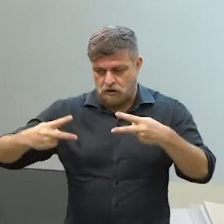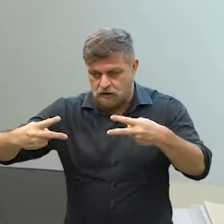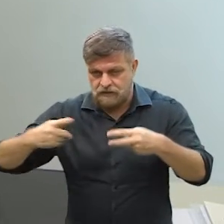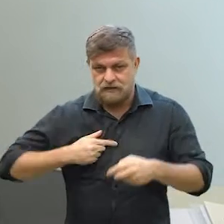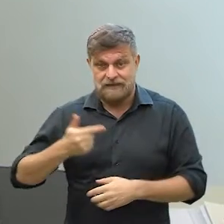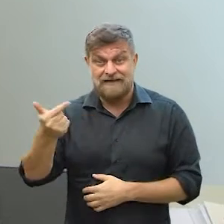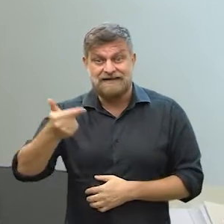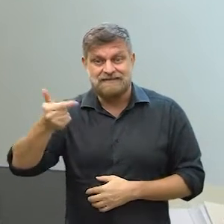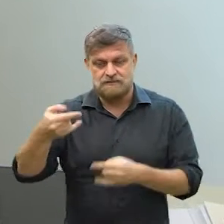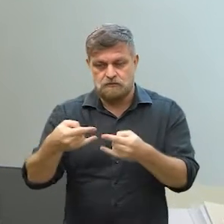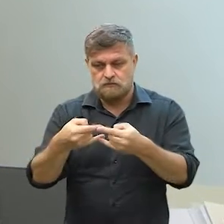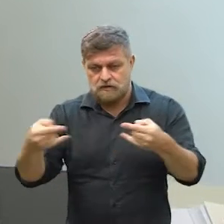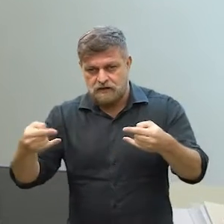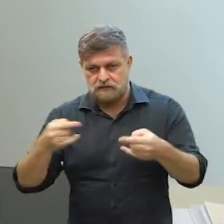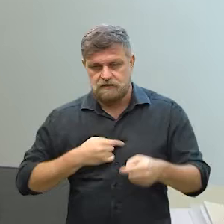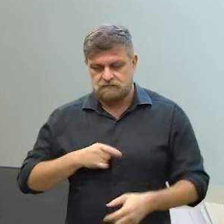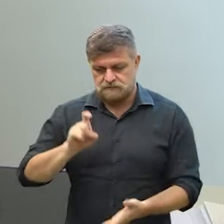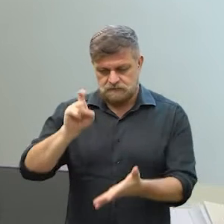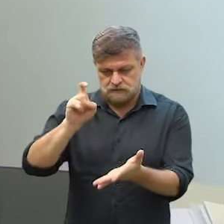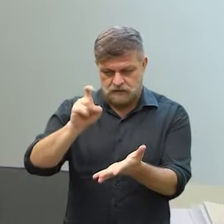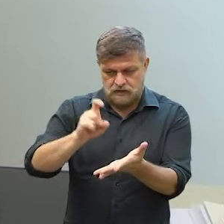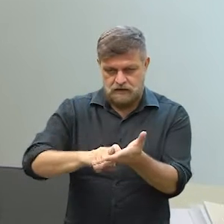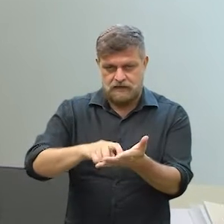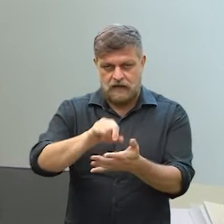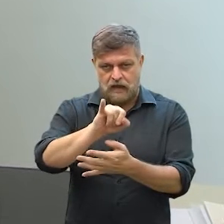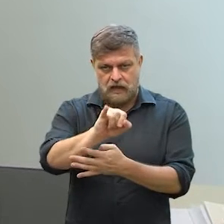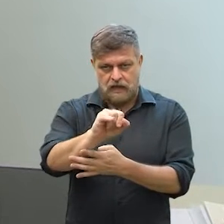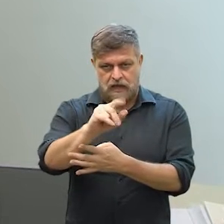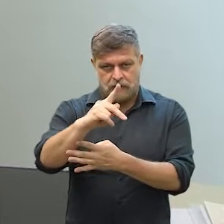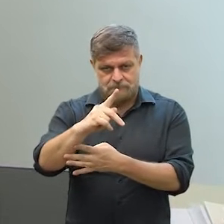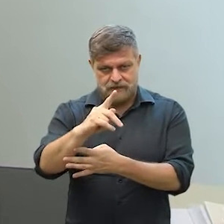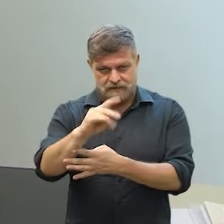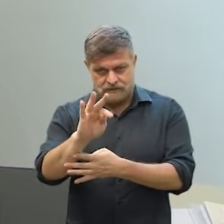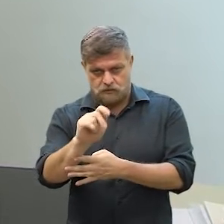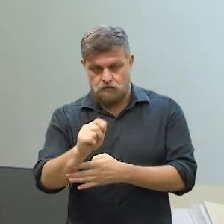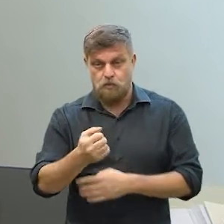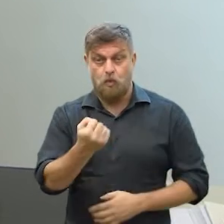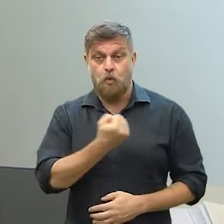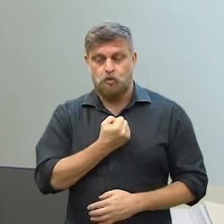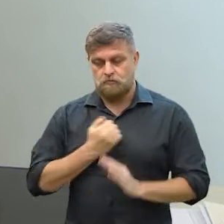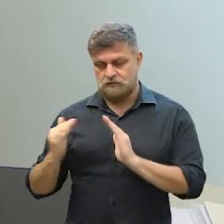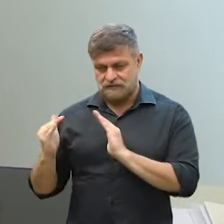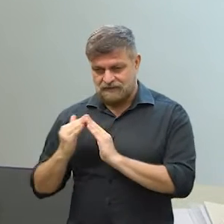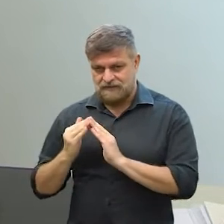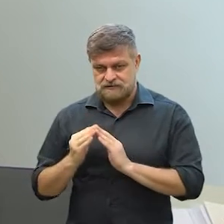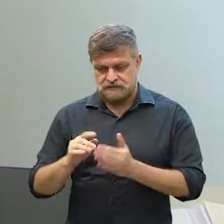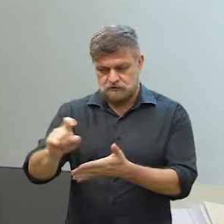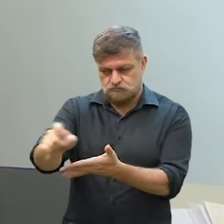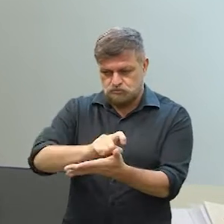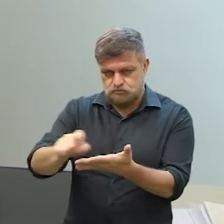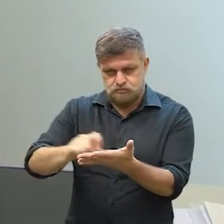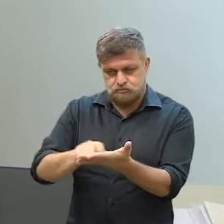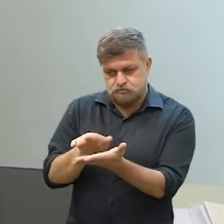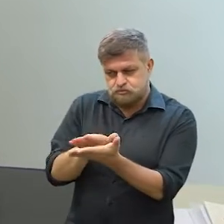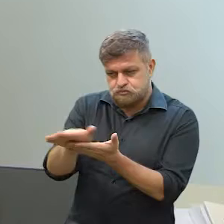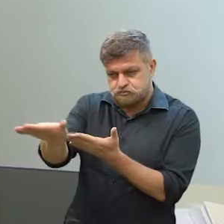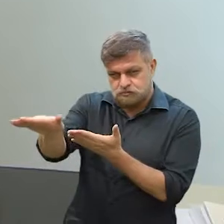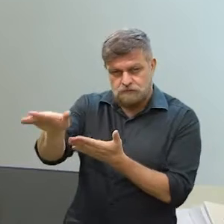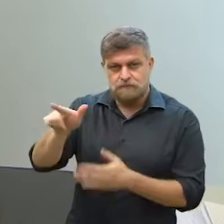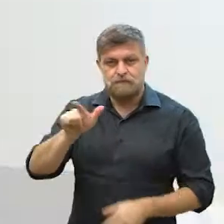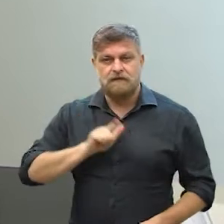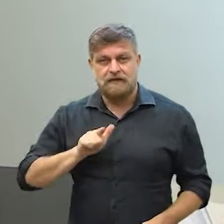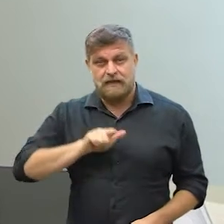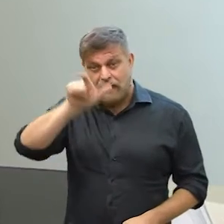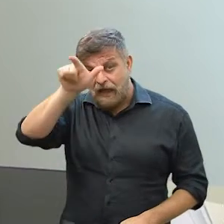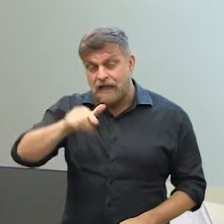E aí tem lá Alternativa de segunda via você escolhe IPTU digita o código do seu imóvel E aí já imprimir